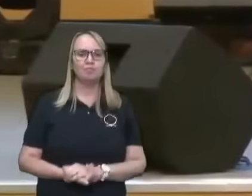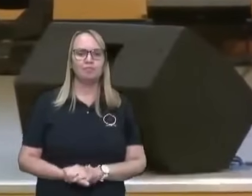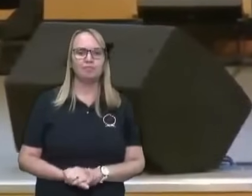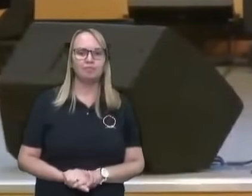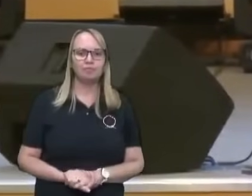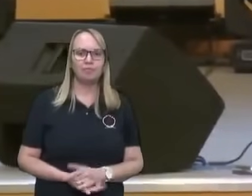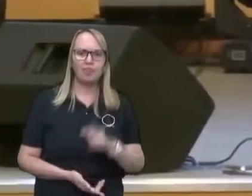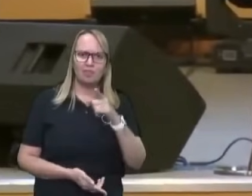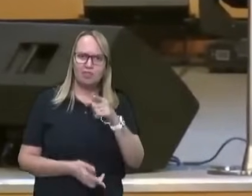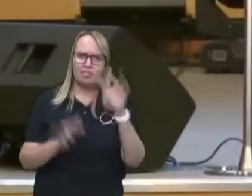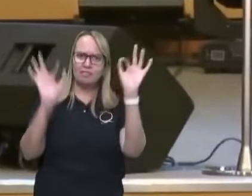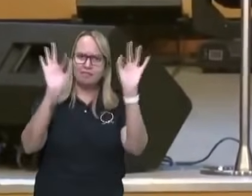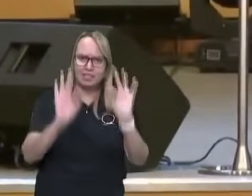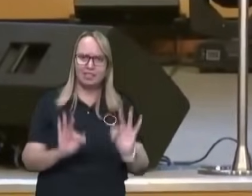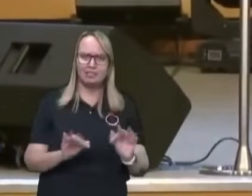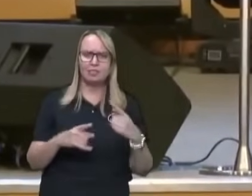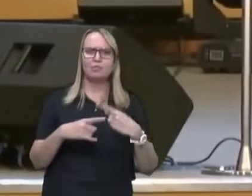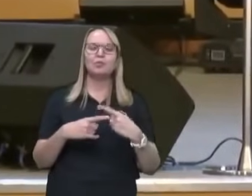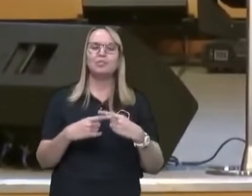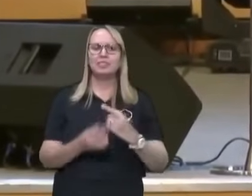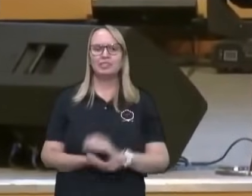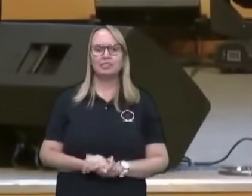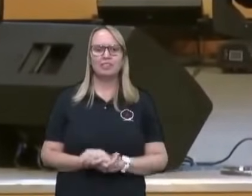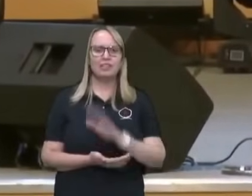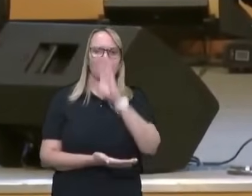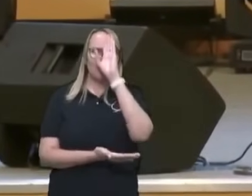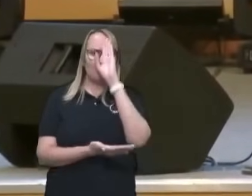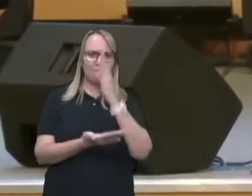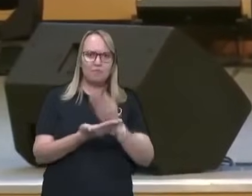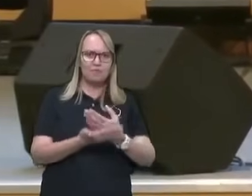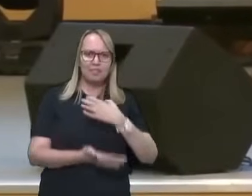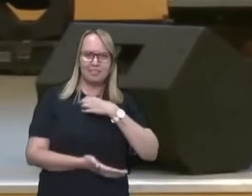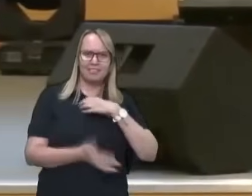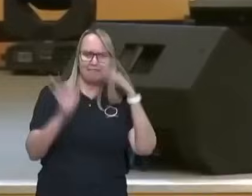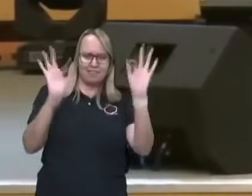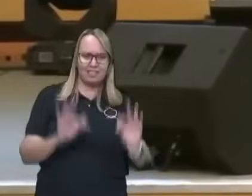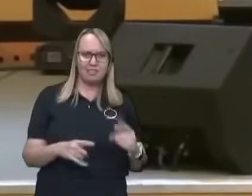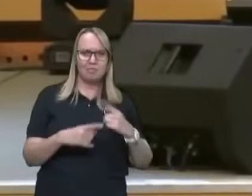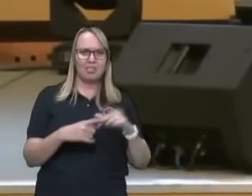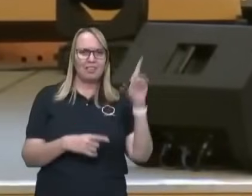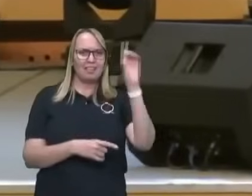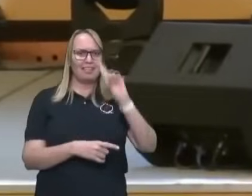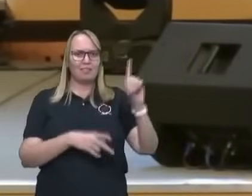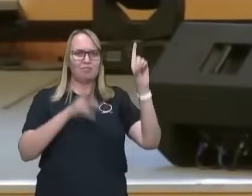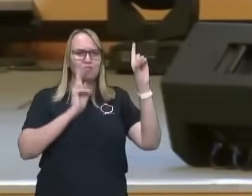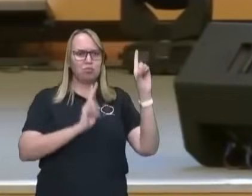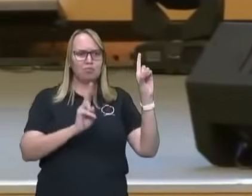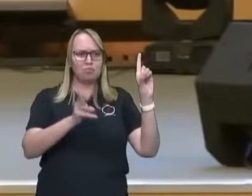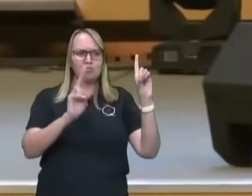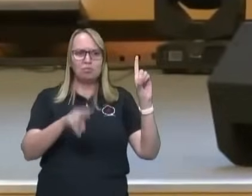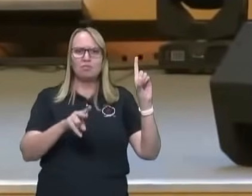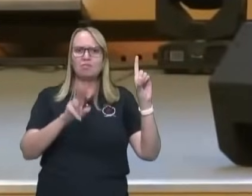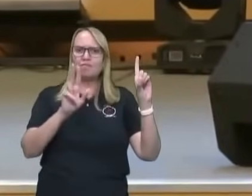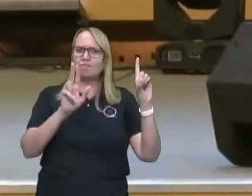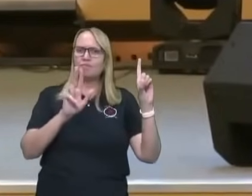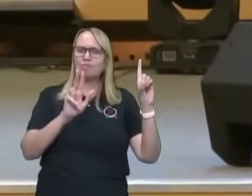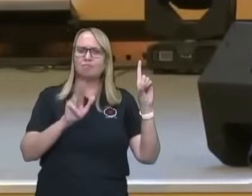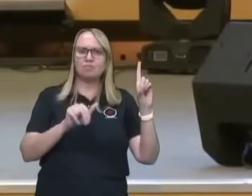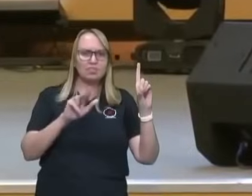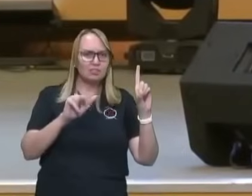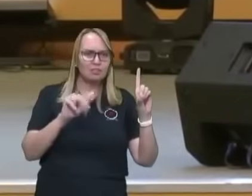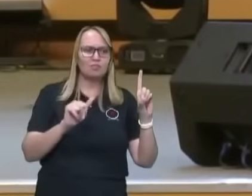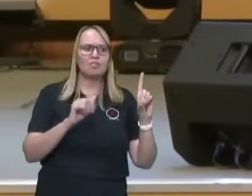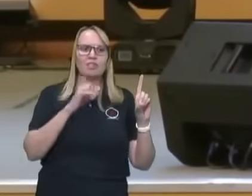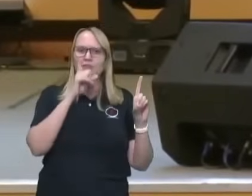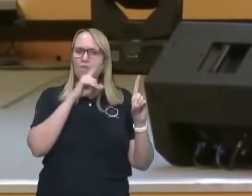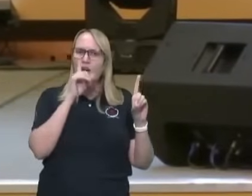Você é feliz porque você confia num Deus que não falha. Você é feliz porque você sabe